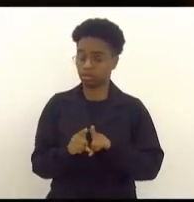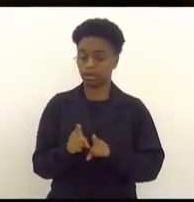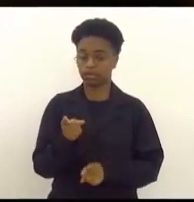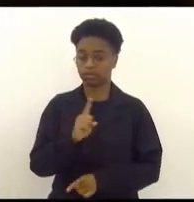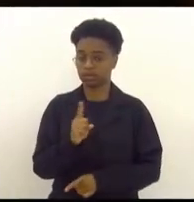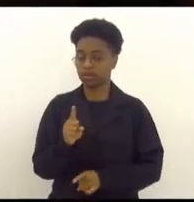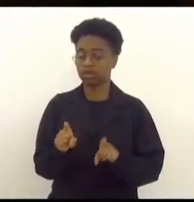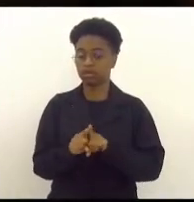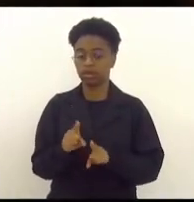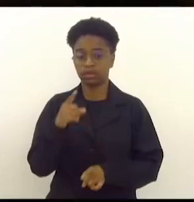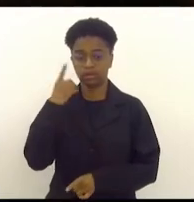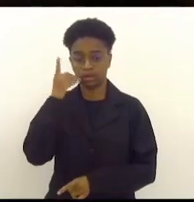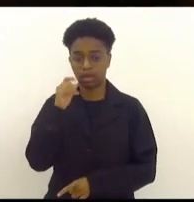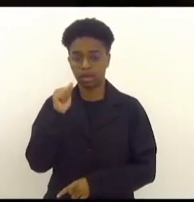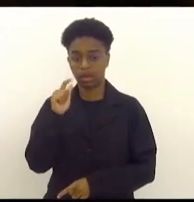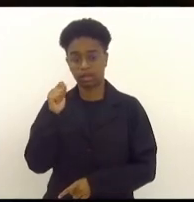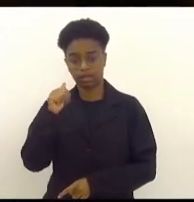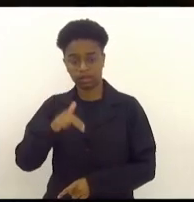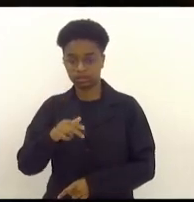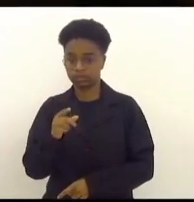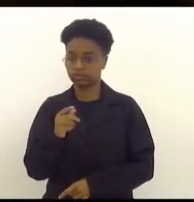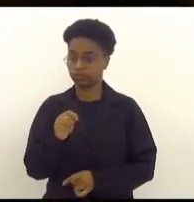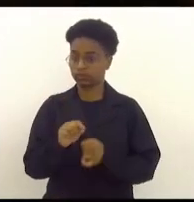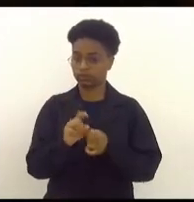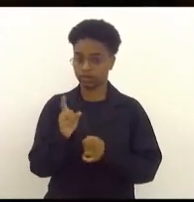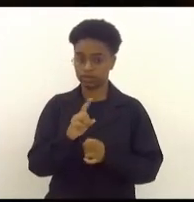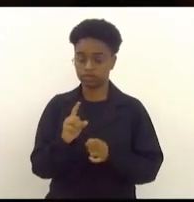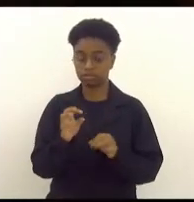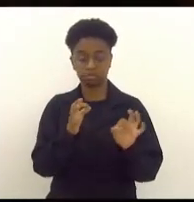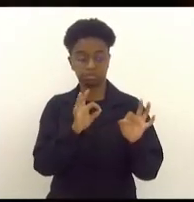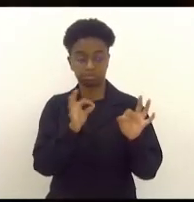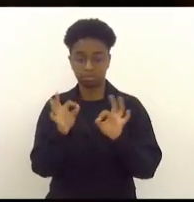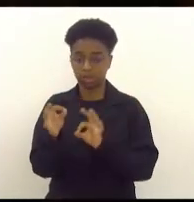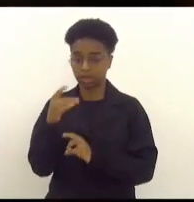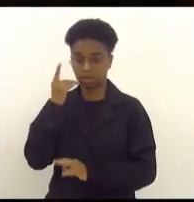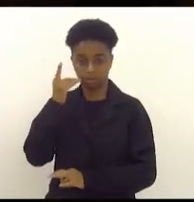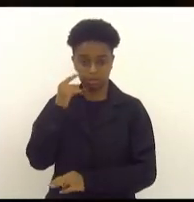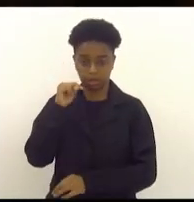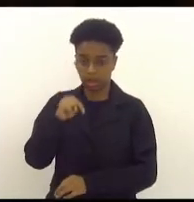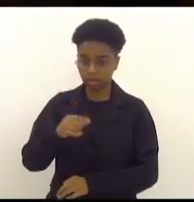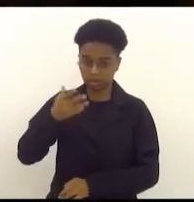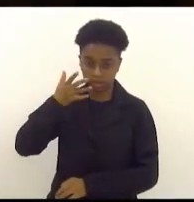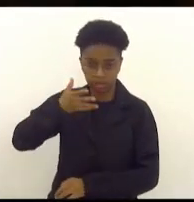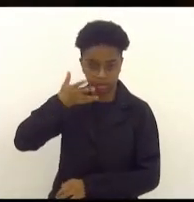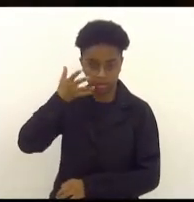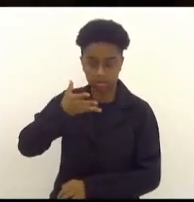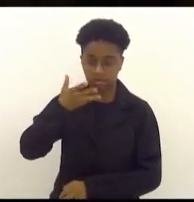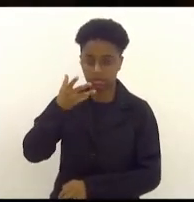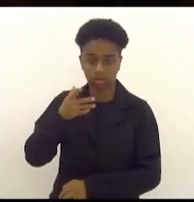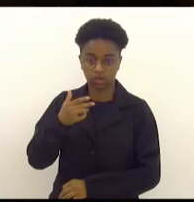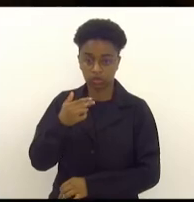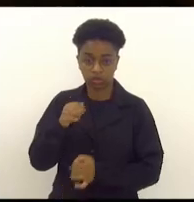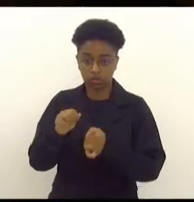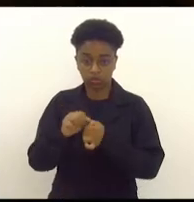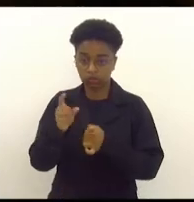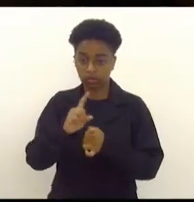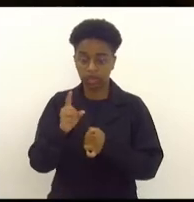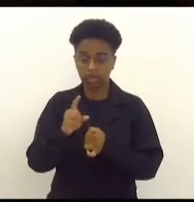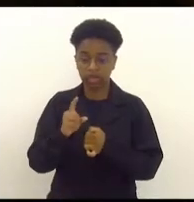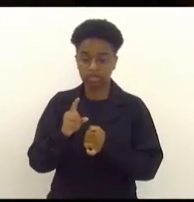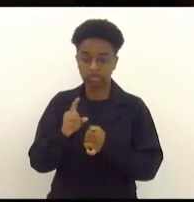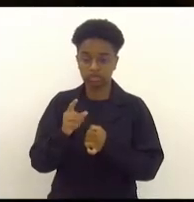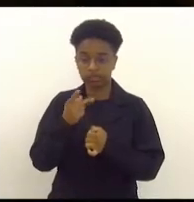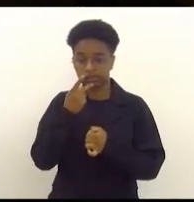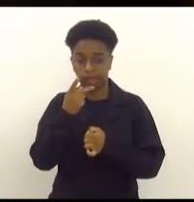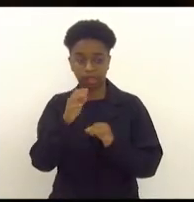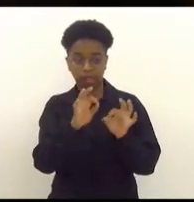Deputado Alan Lopes tão pouco nenhum Deputado aqui em seu discurso em sua fala fez qualquer alusão a